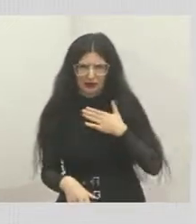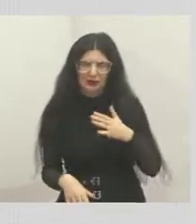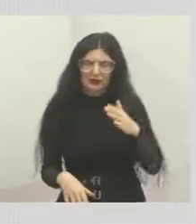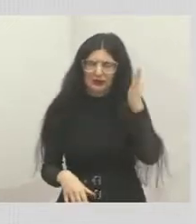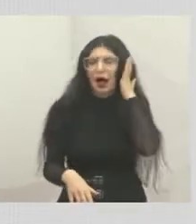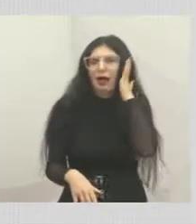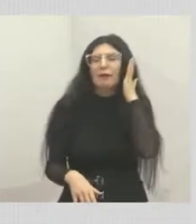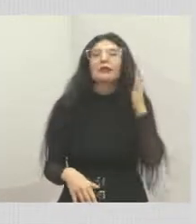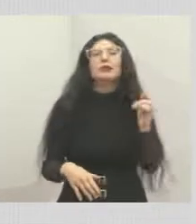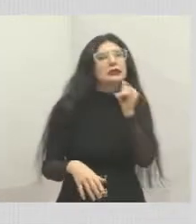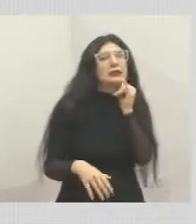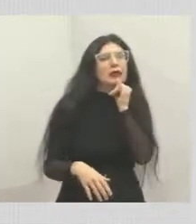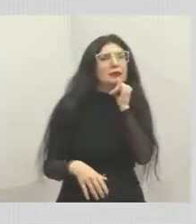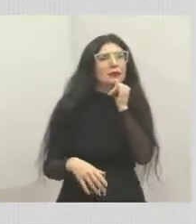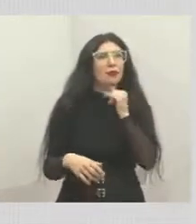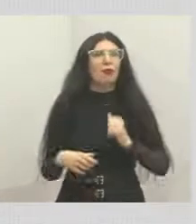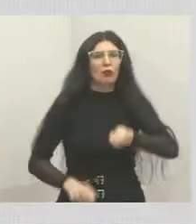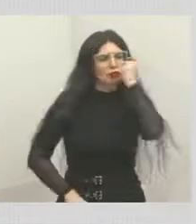Transferências de capital,